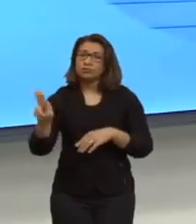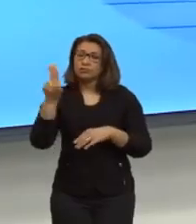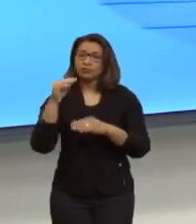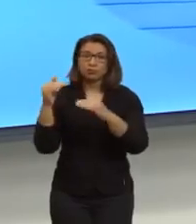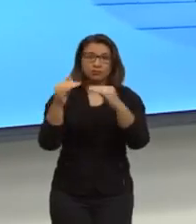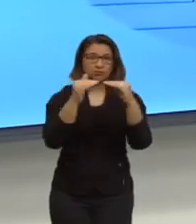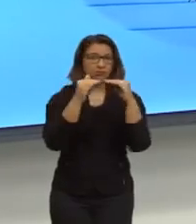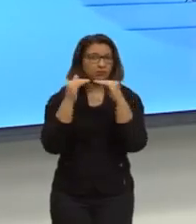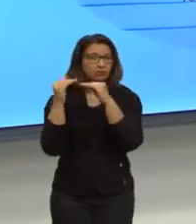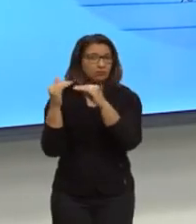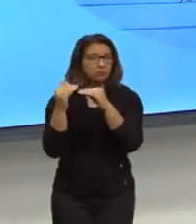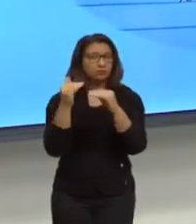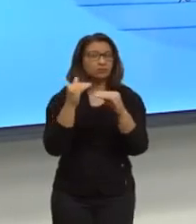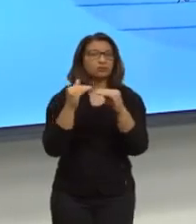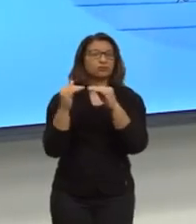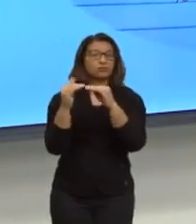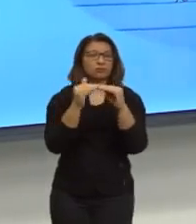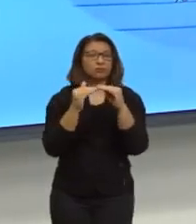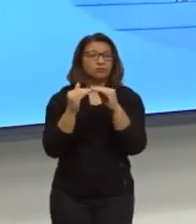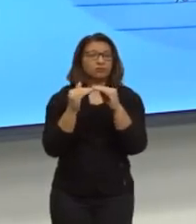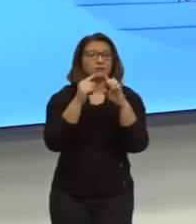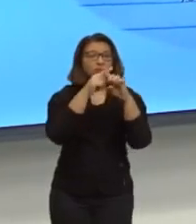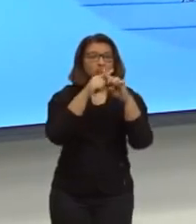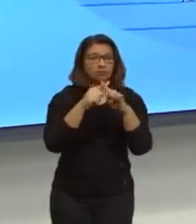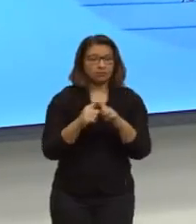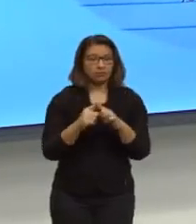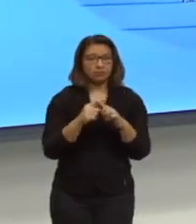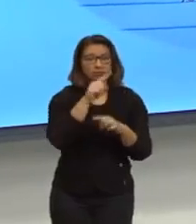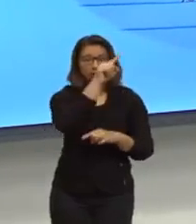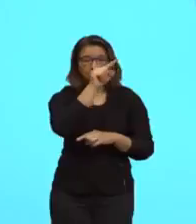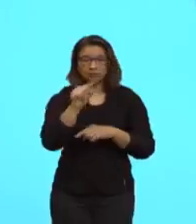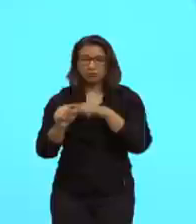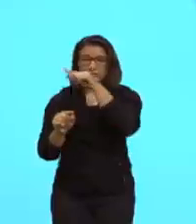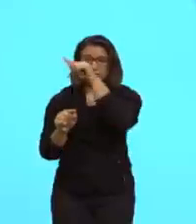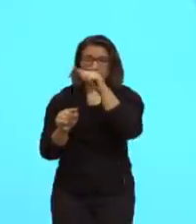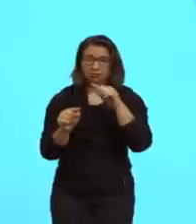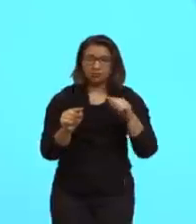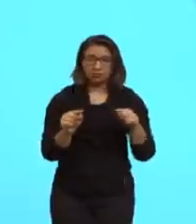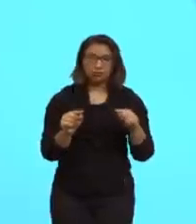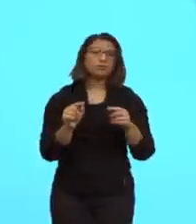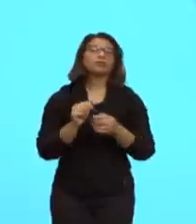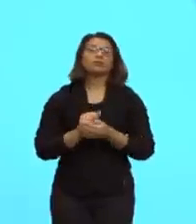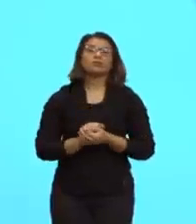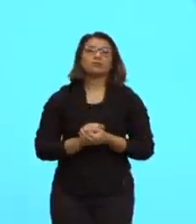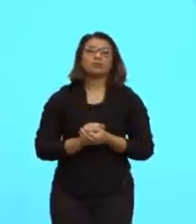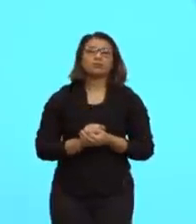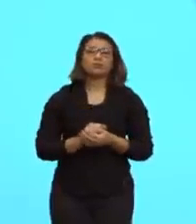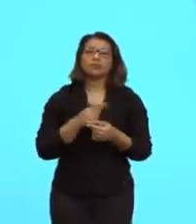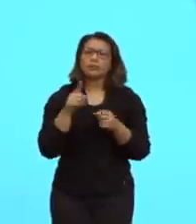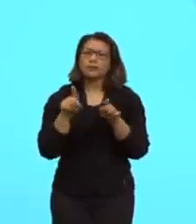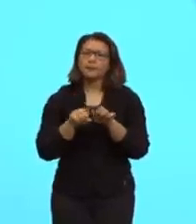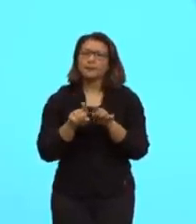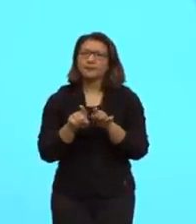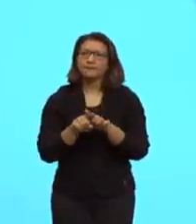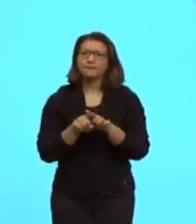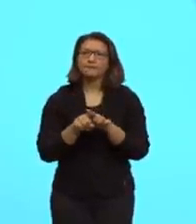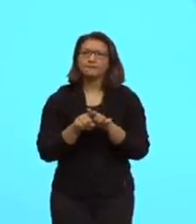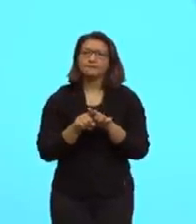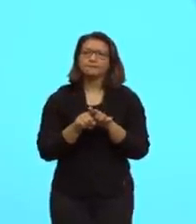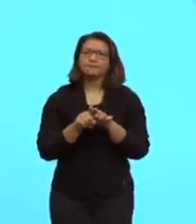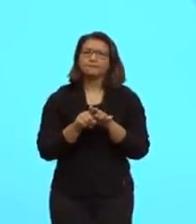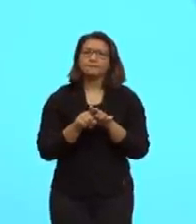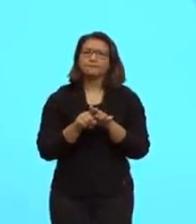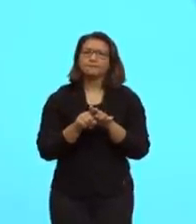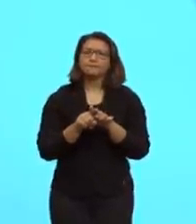proporções, que é multiplicar os meios pelos extremos, tá? Ó, multiplicamos e passamos quem